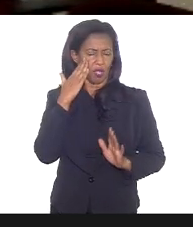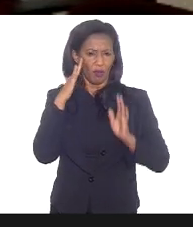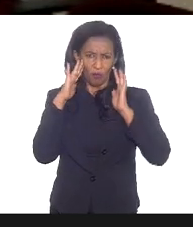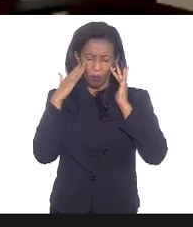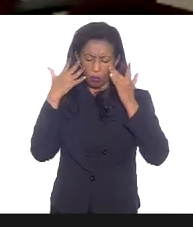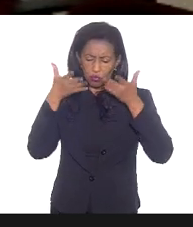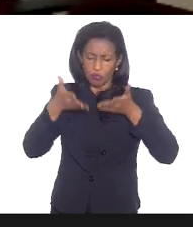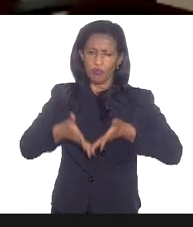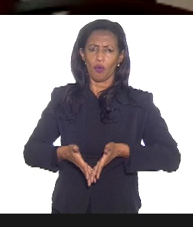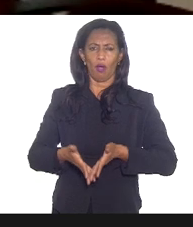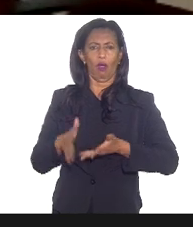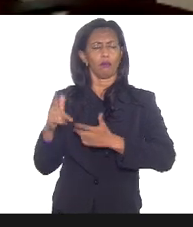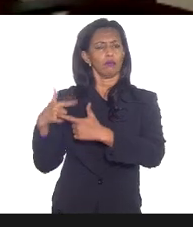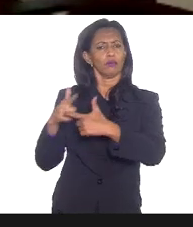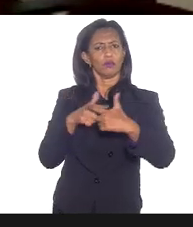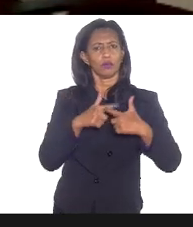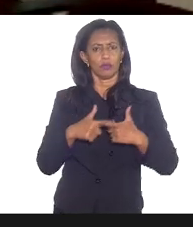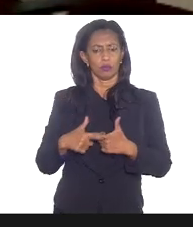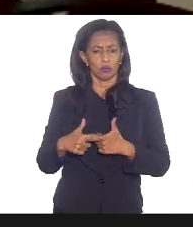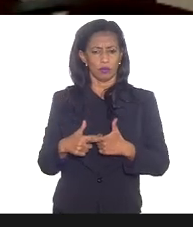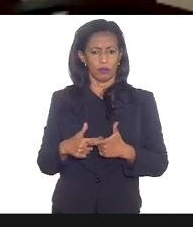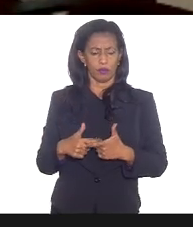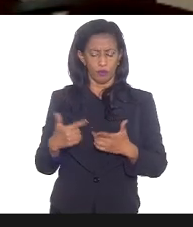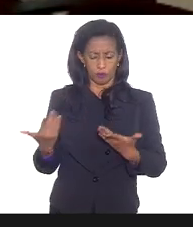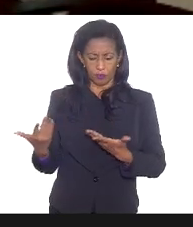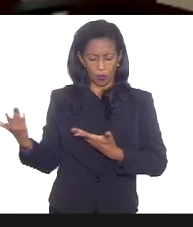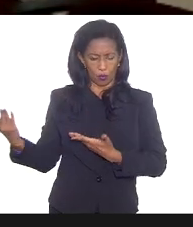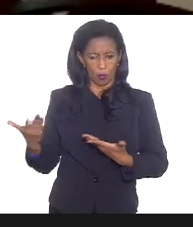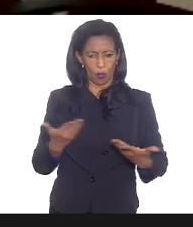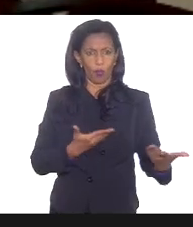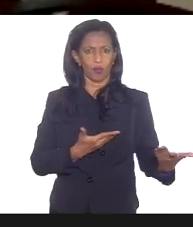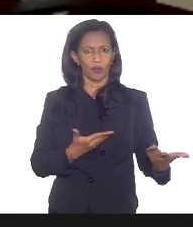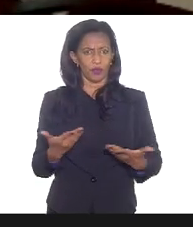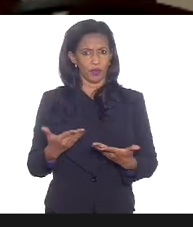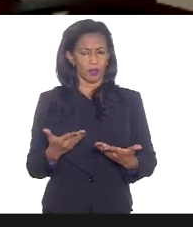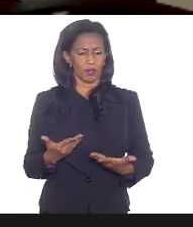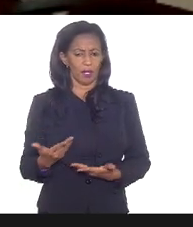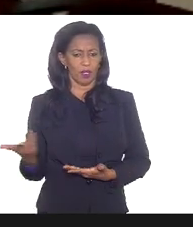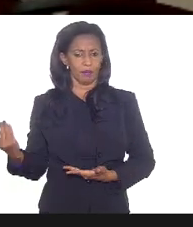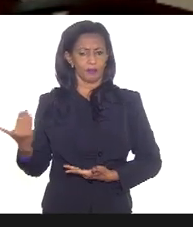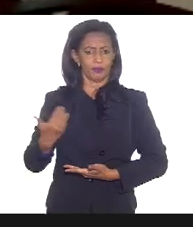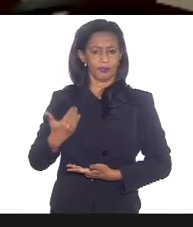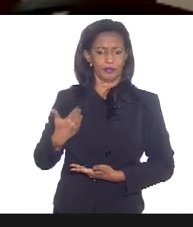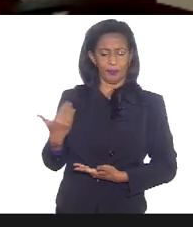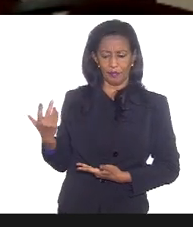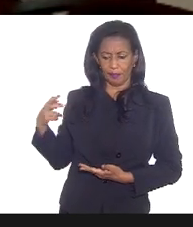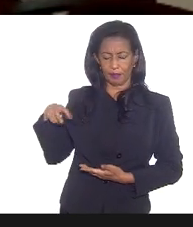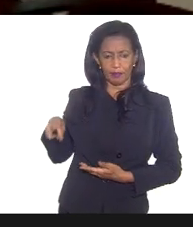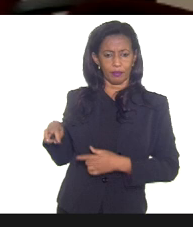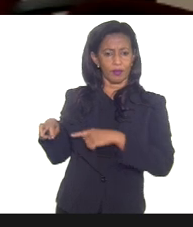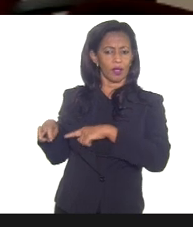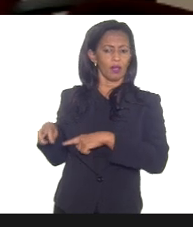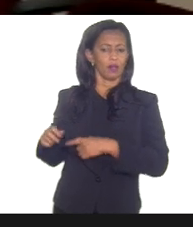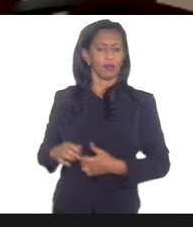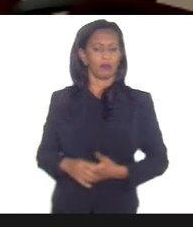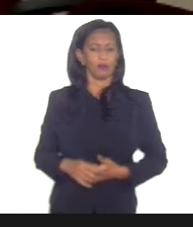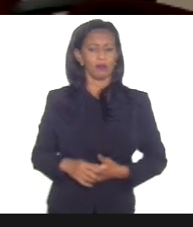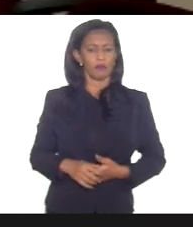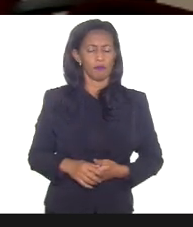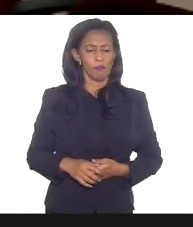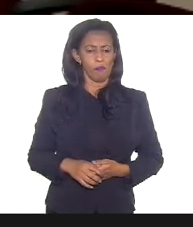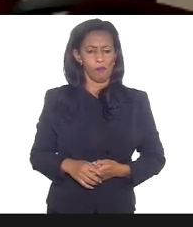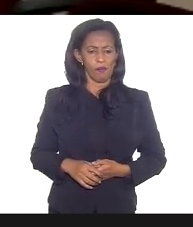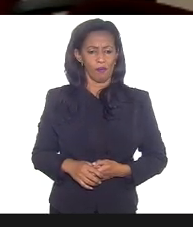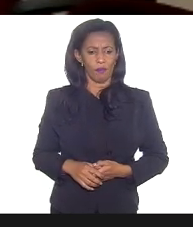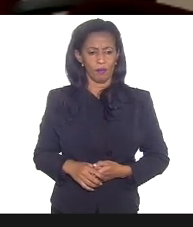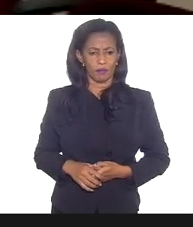sobre elas. Eu quero passar a palavra agora para a minha colaboradora aqui, principal nessa ação